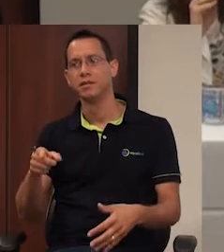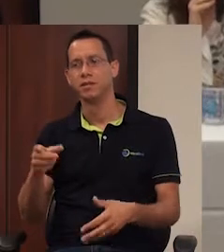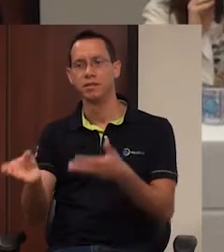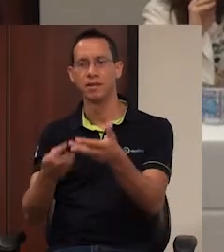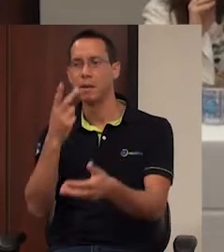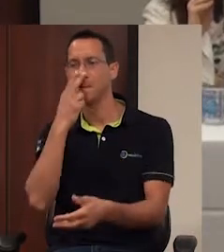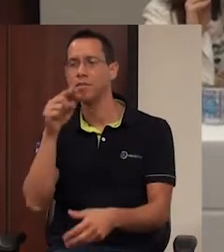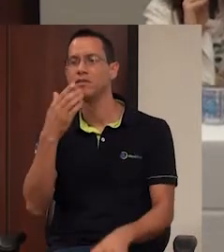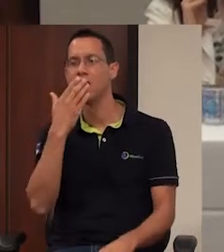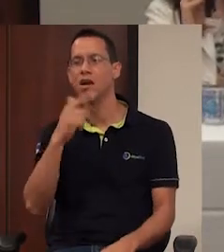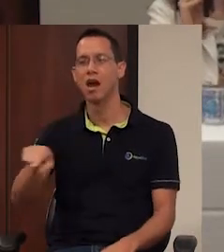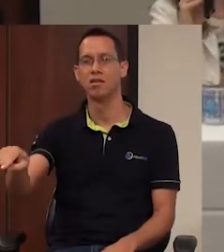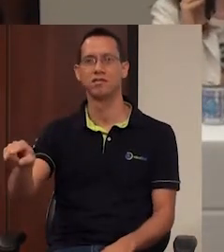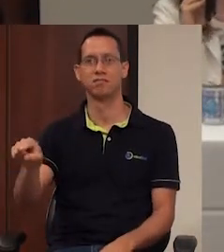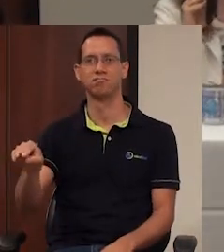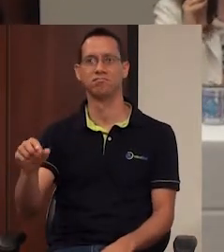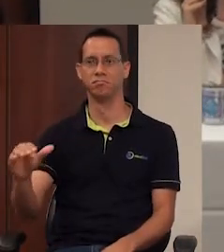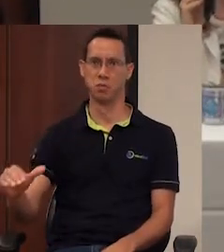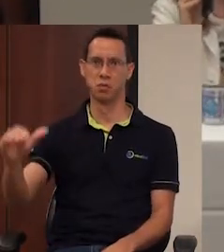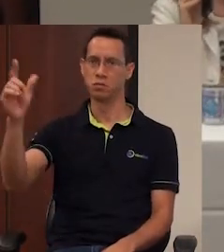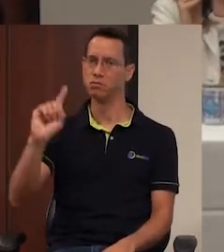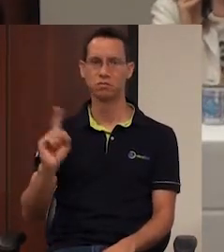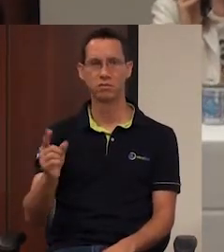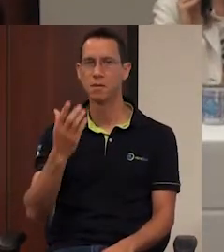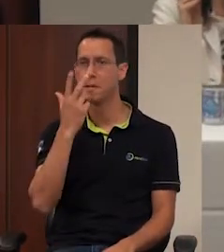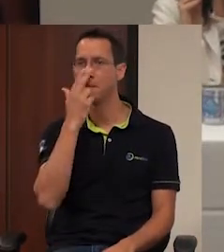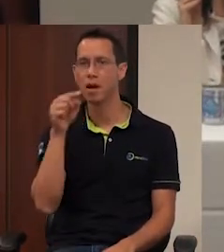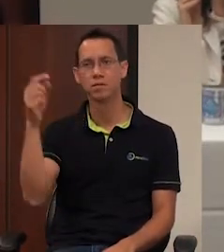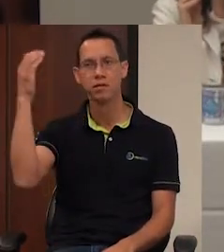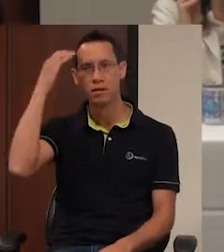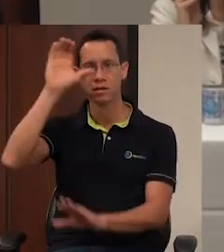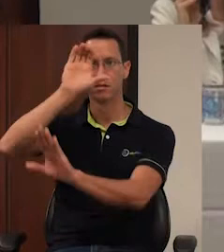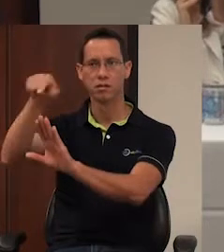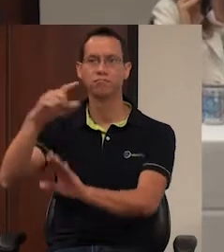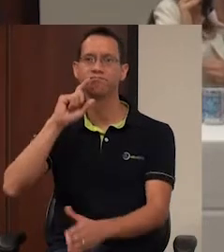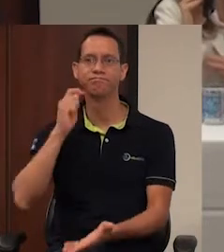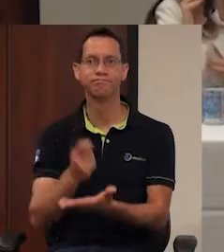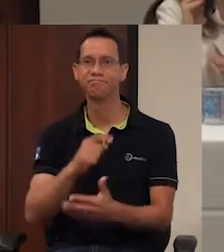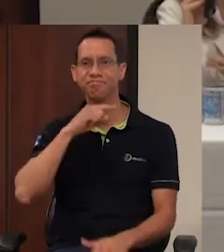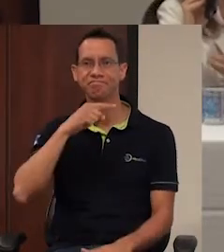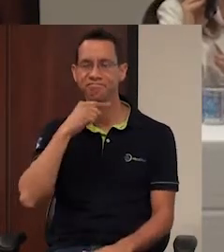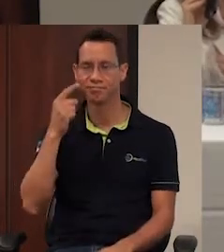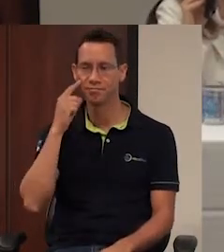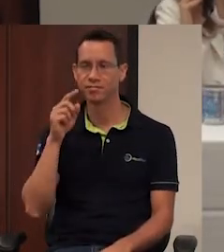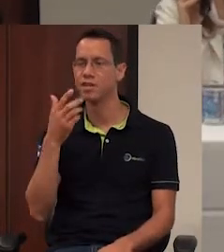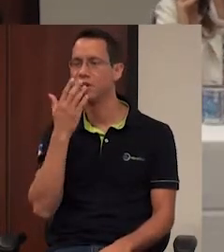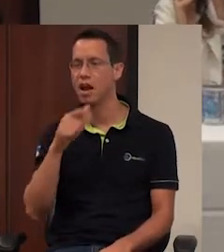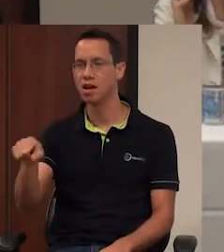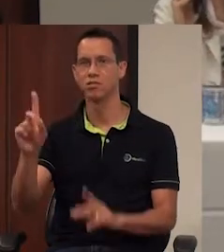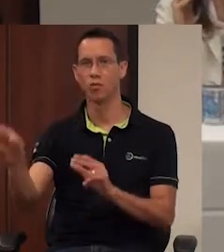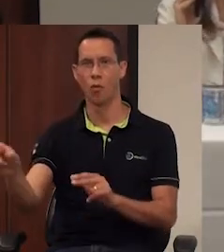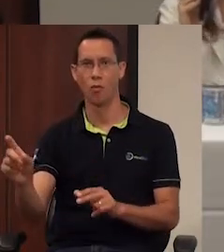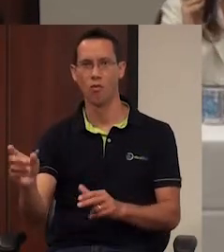né? Infantilizar, quer dizer, não entender que uma pessoa com deficiência tem condições de decidir a própria vida. E temer